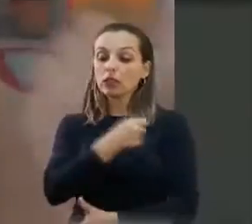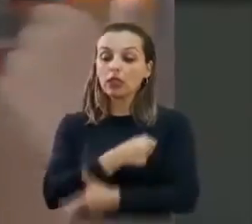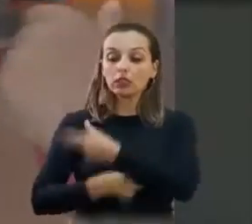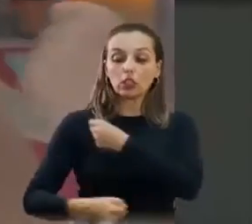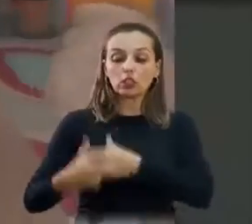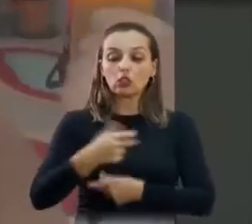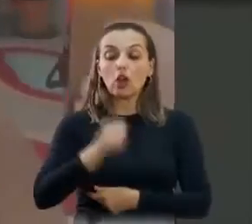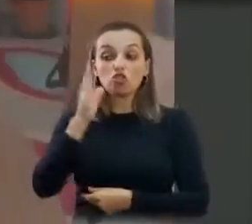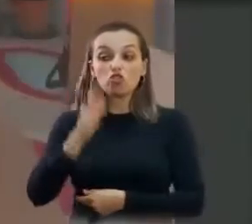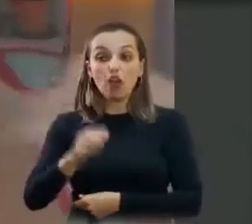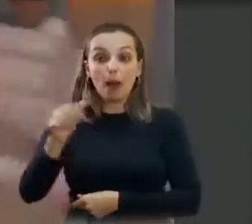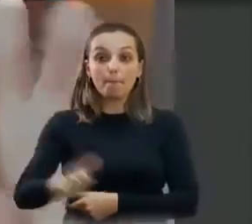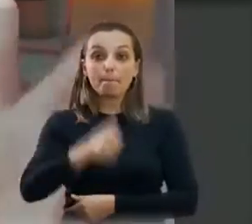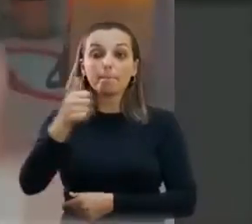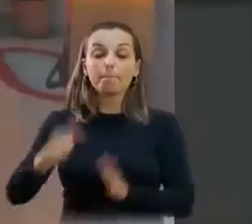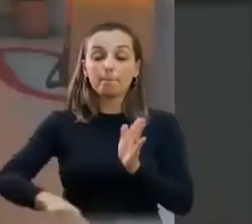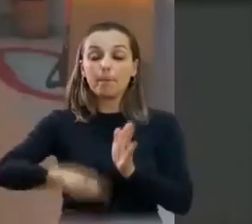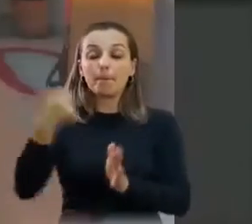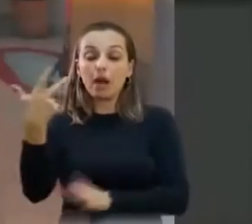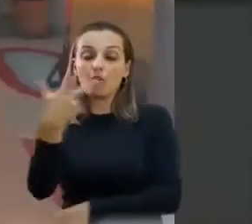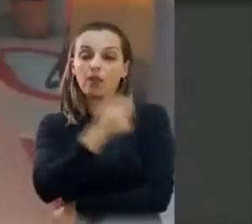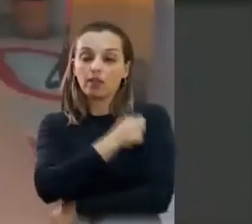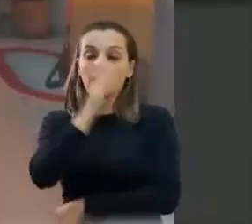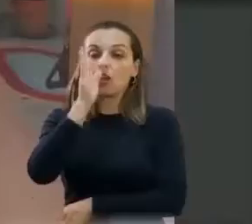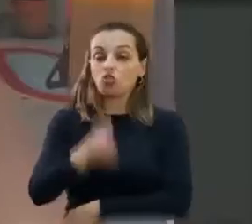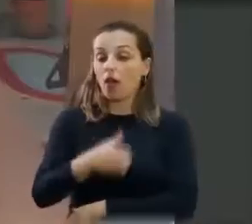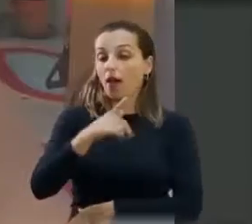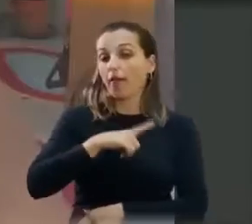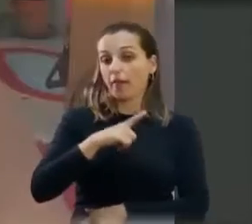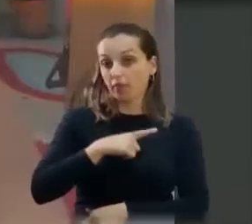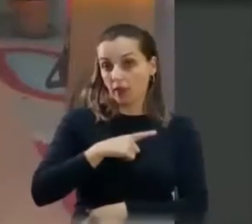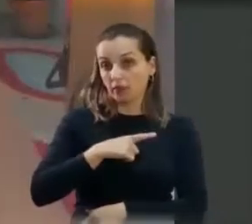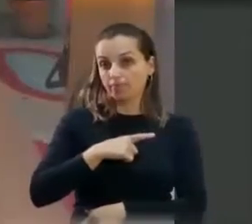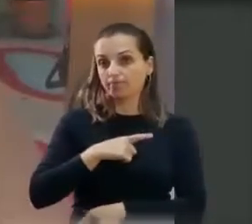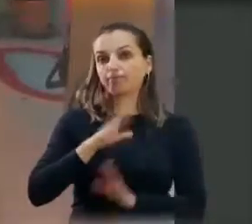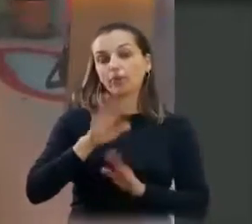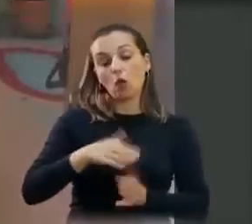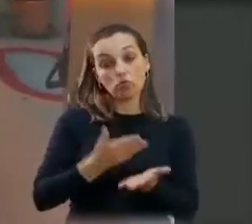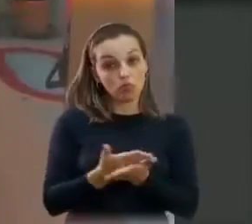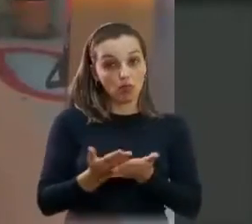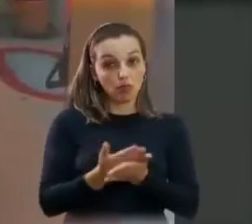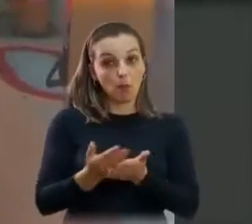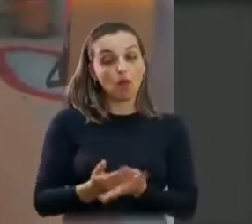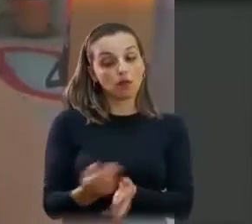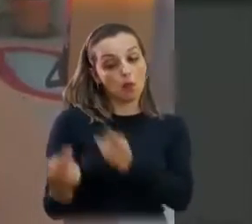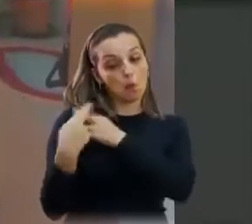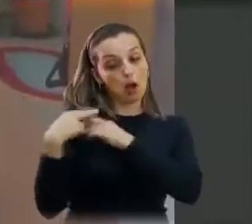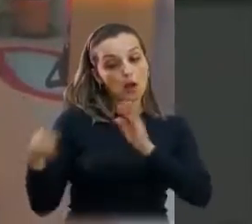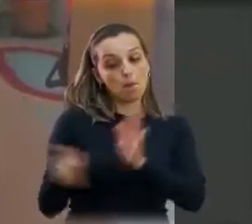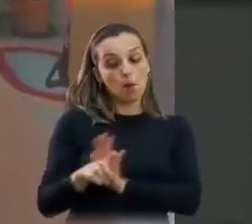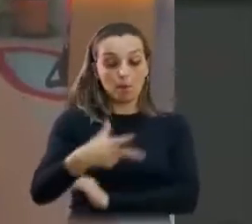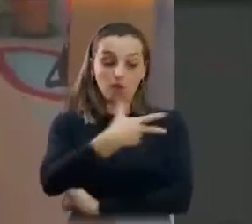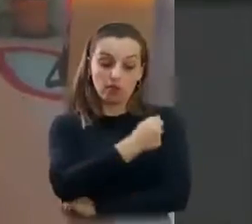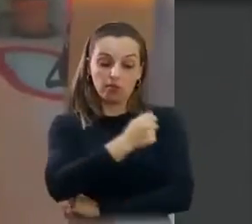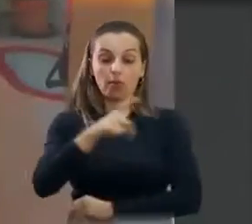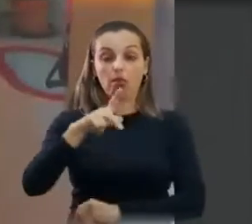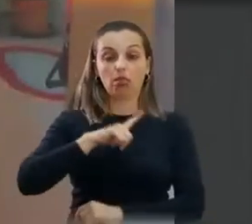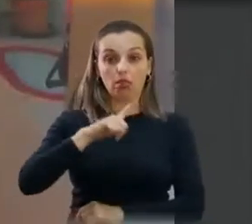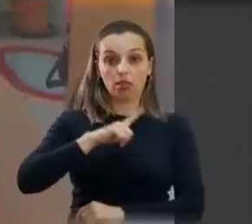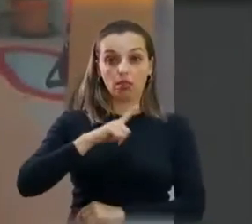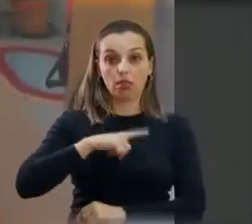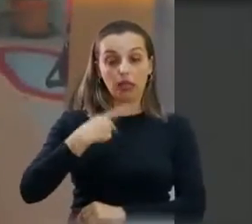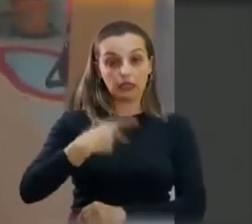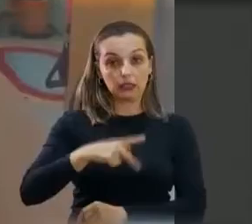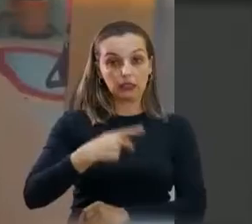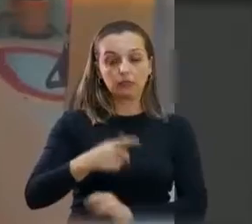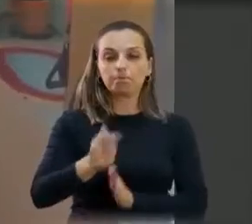àqueles que já tinham recebido a primeira dose, sendo assim um tratamento responsável com as doses de vacina que nós temos